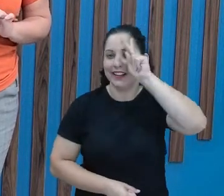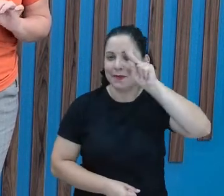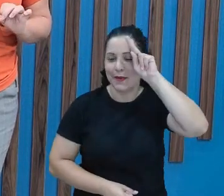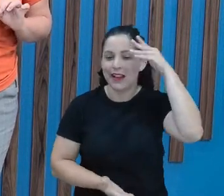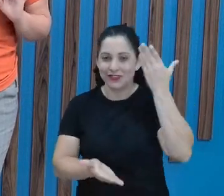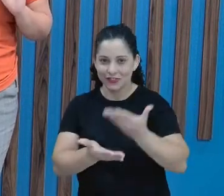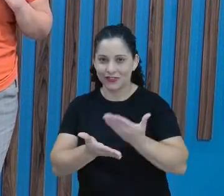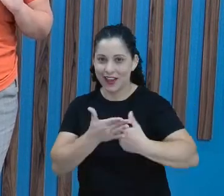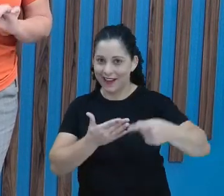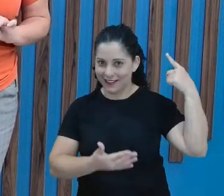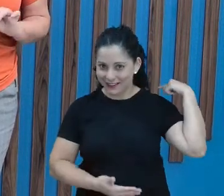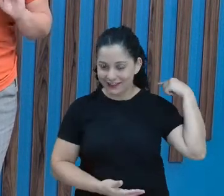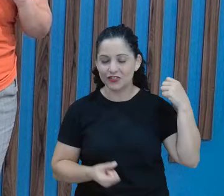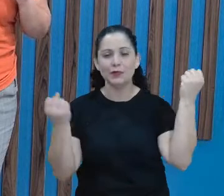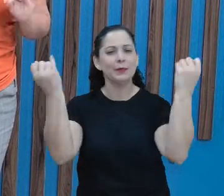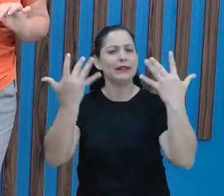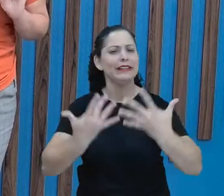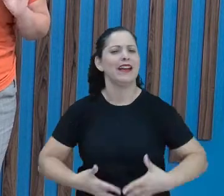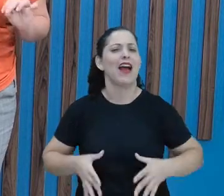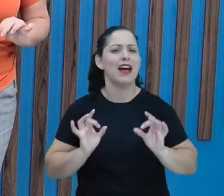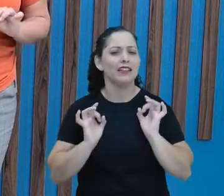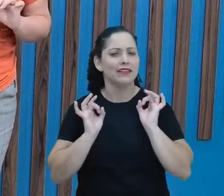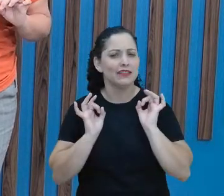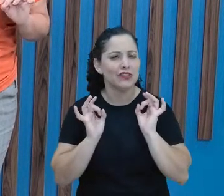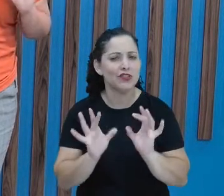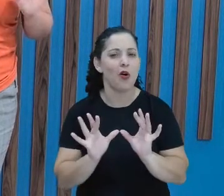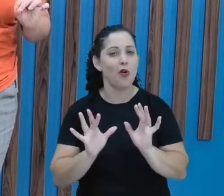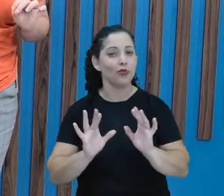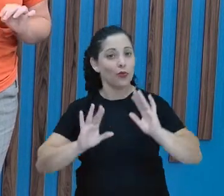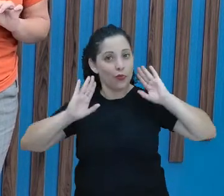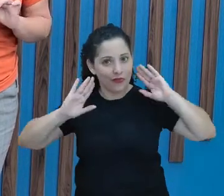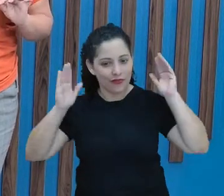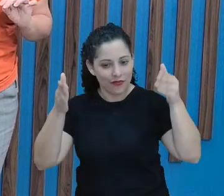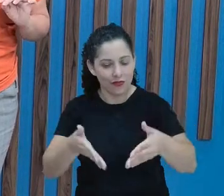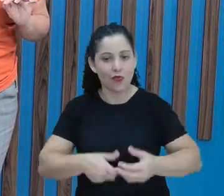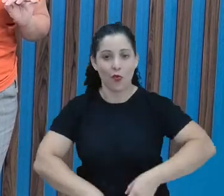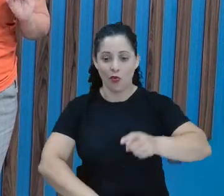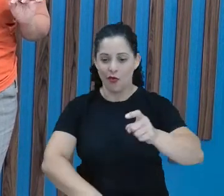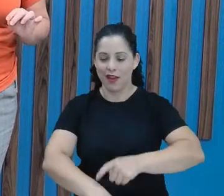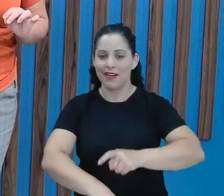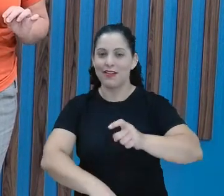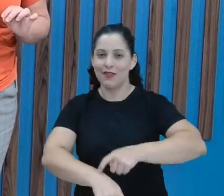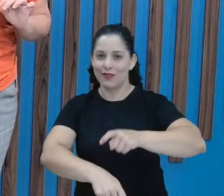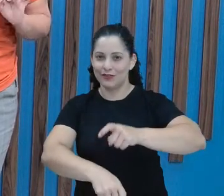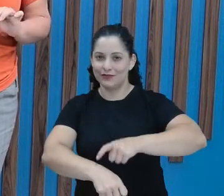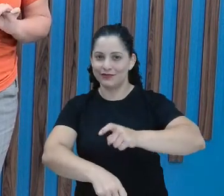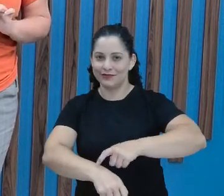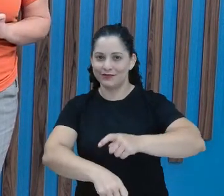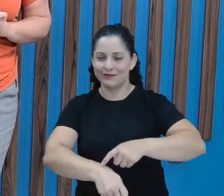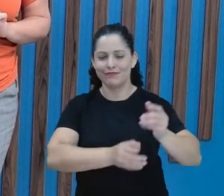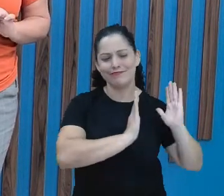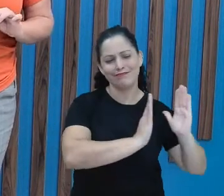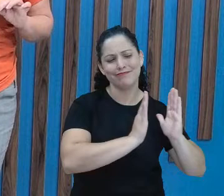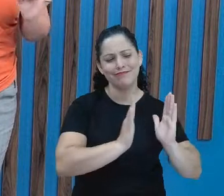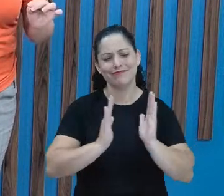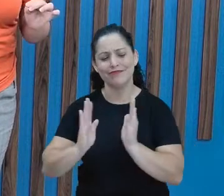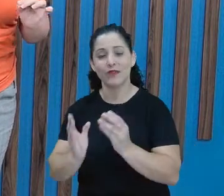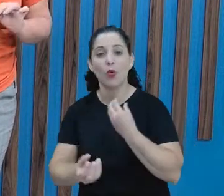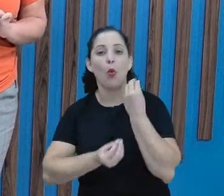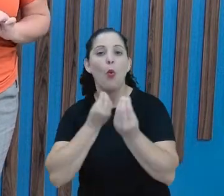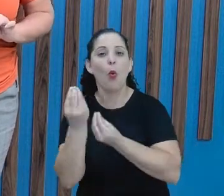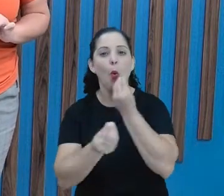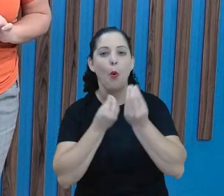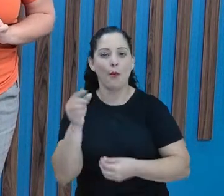nós estudamos, falamos só sobre o relógio, essa contagem aí do tempo, como o relógio